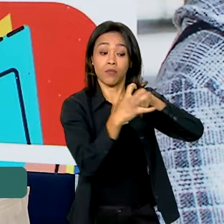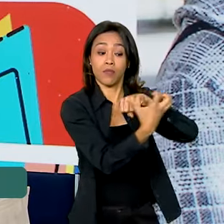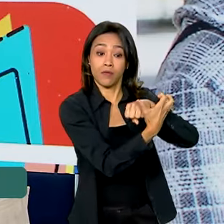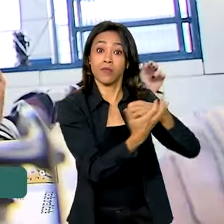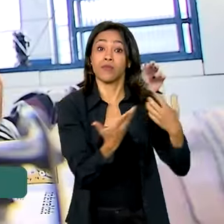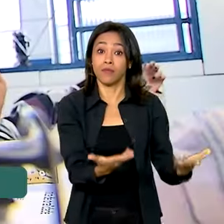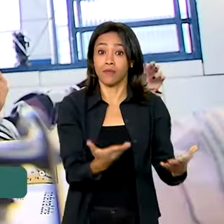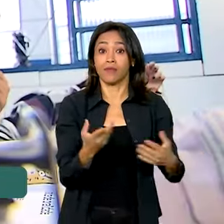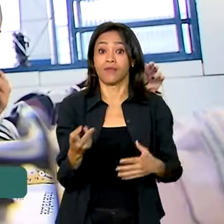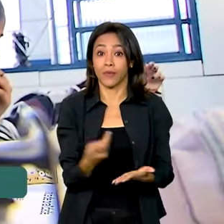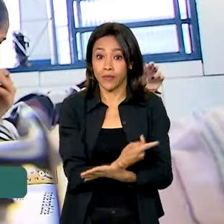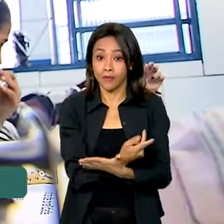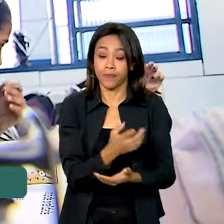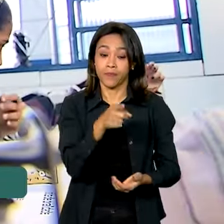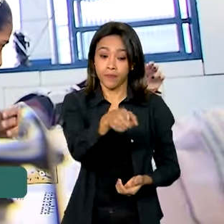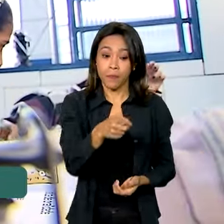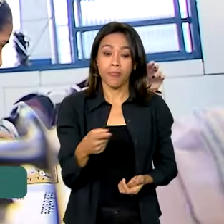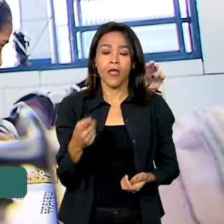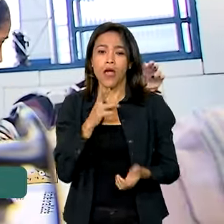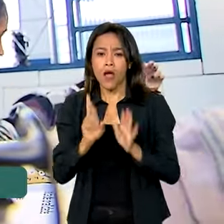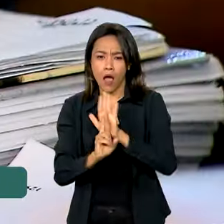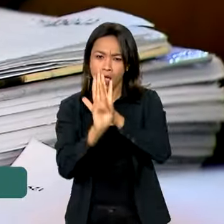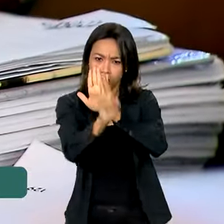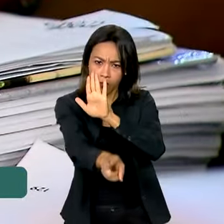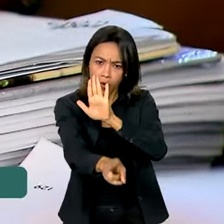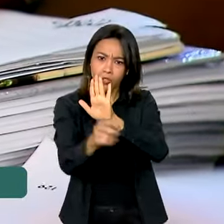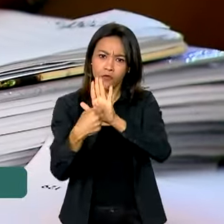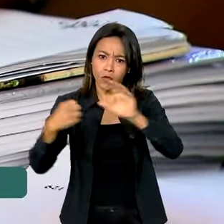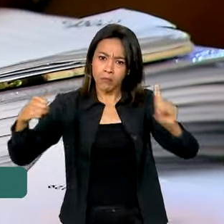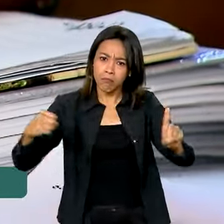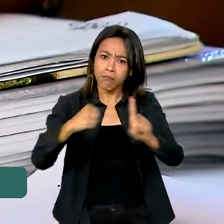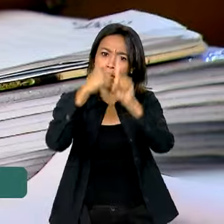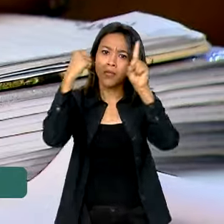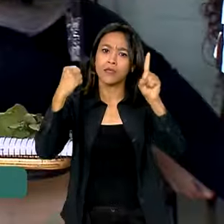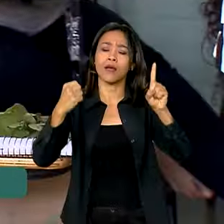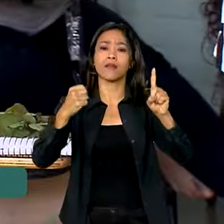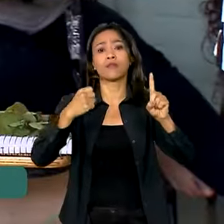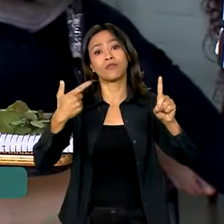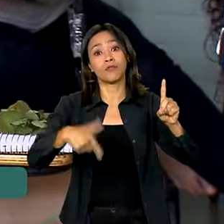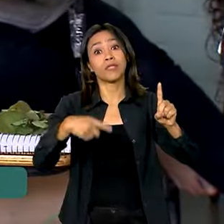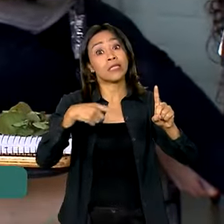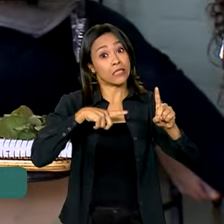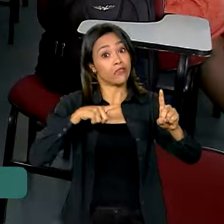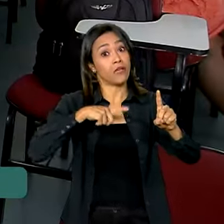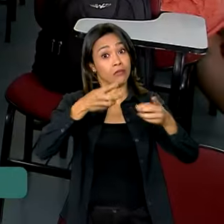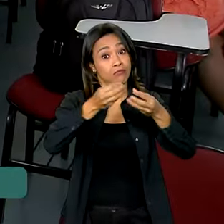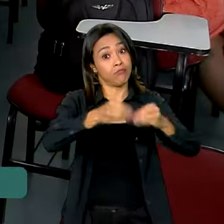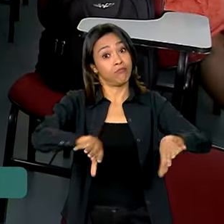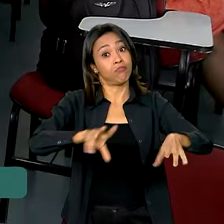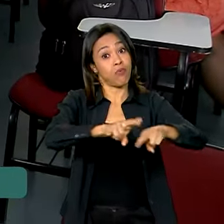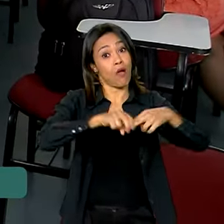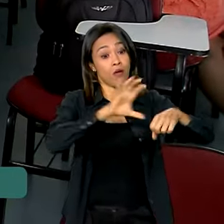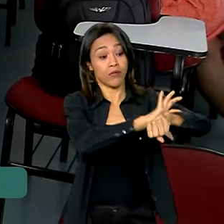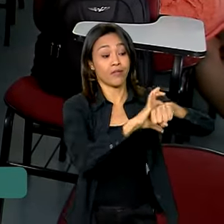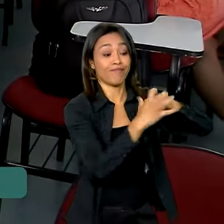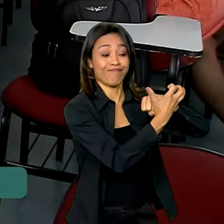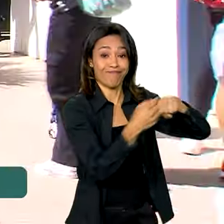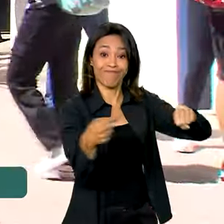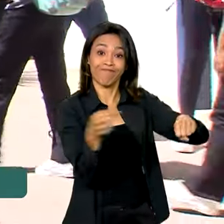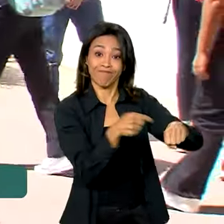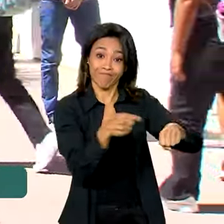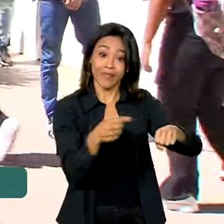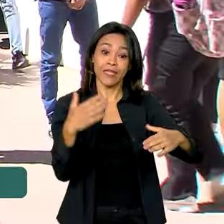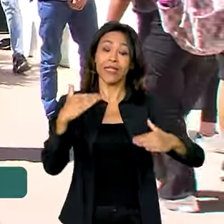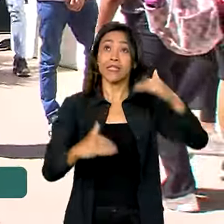covid-19 os resultados do Ideb Foram impactados pela pandemia de coronavírus e as desigualdades